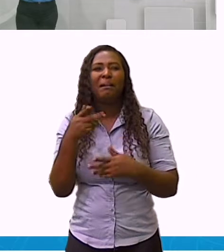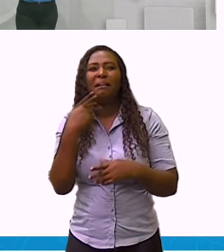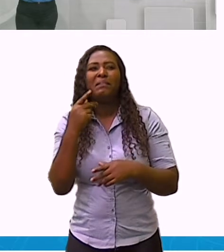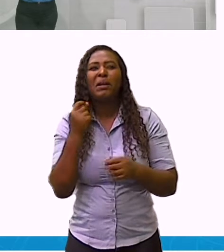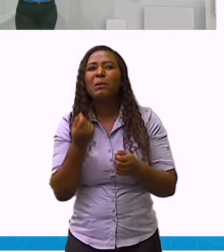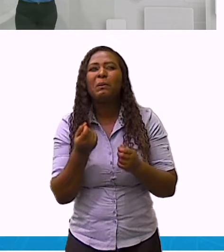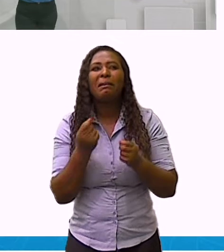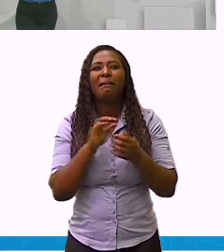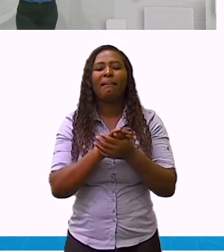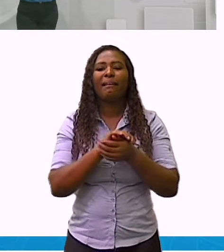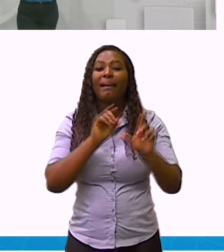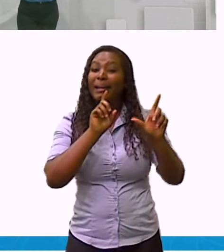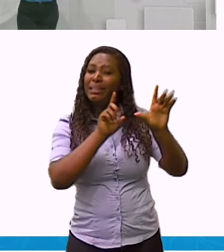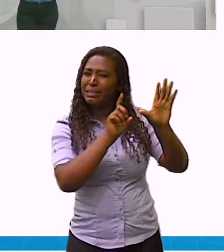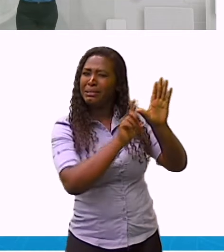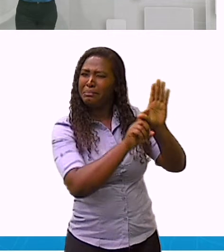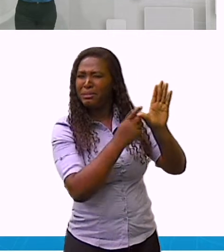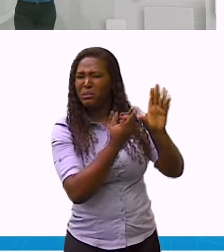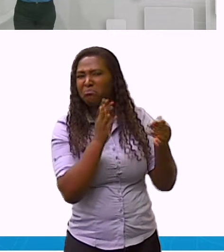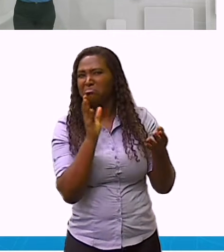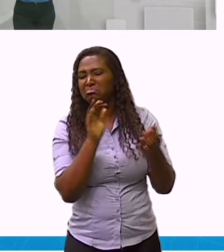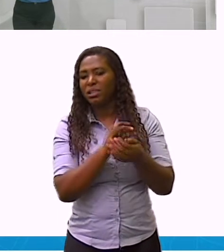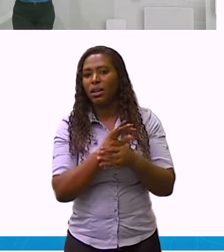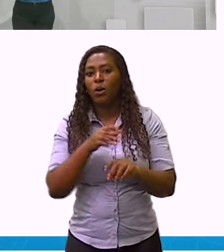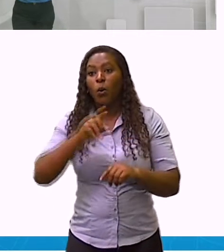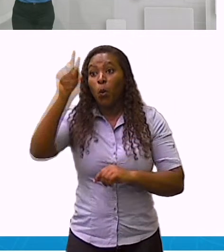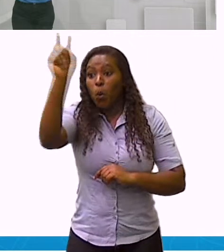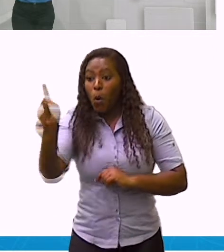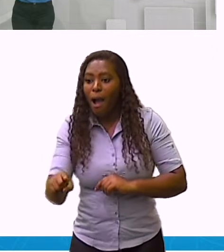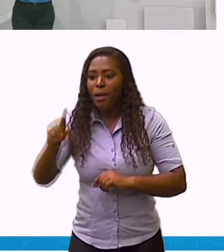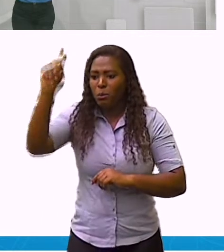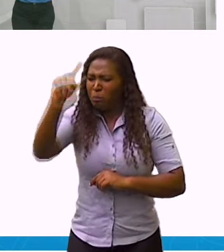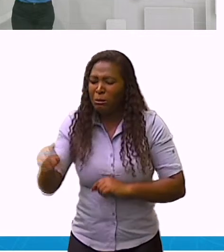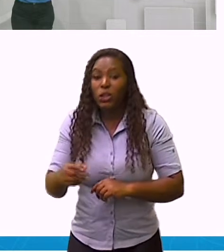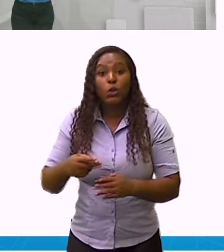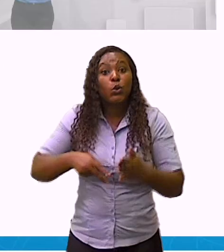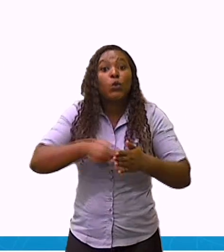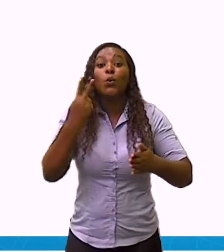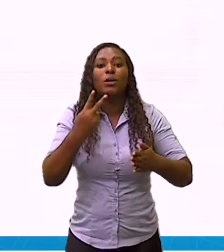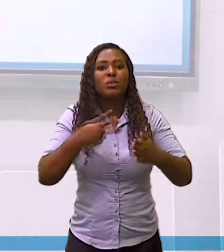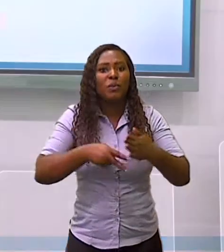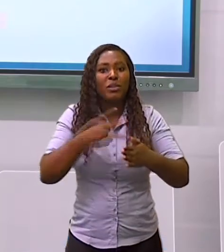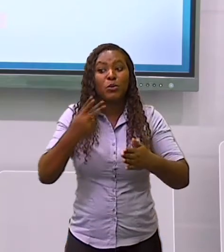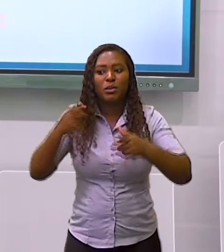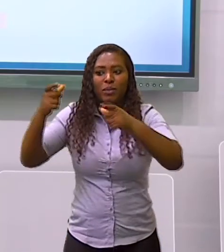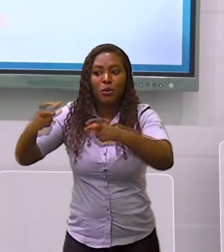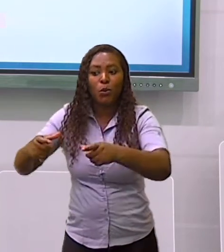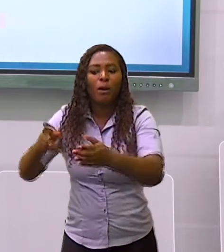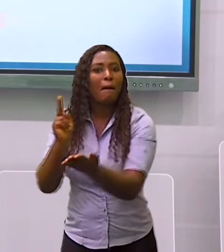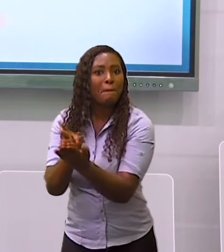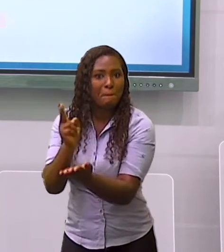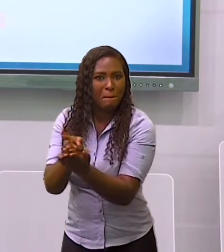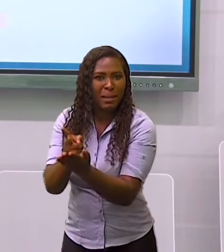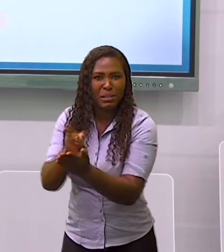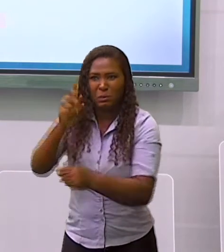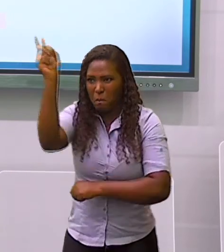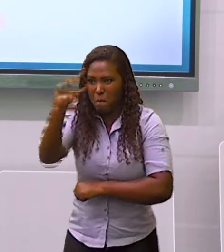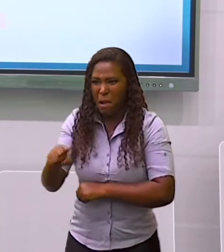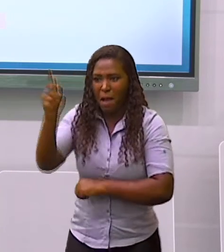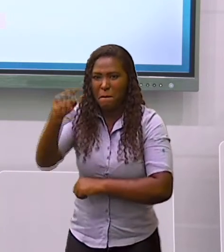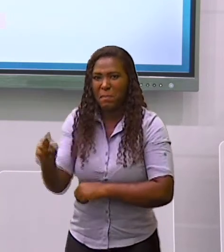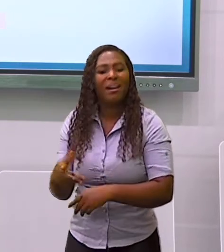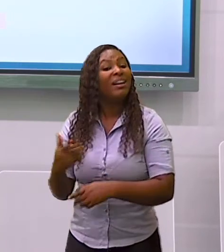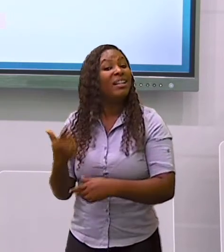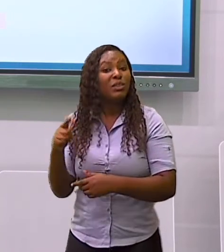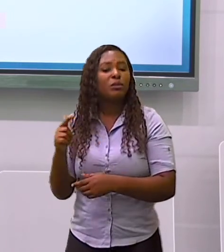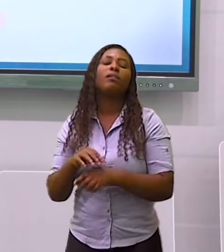ele cai sim, 1 vez, 2 vezes, várias vezes no mesmo lugar, se aquele lugar ele for